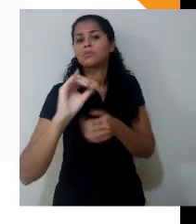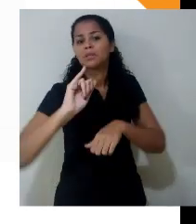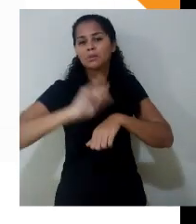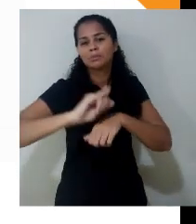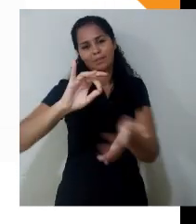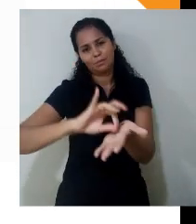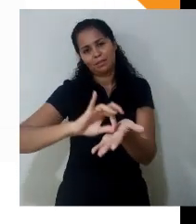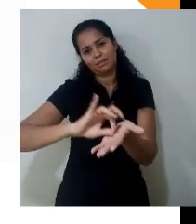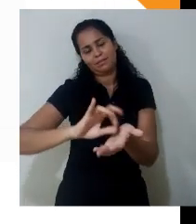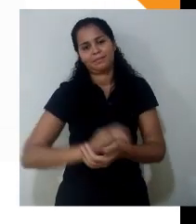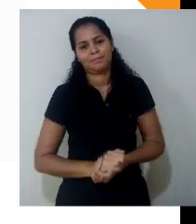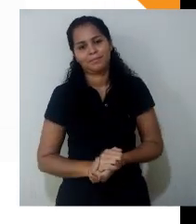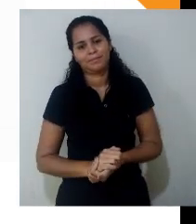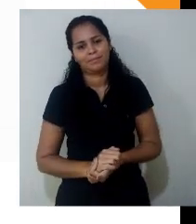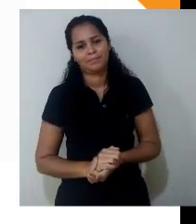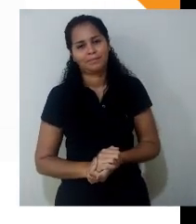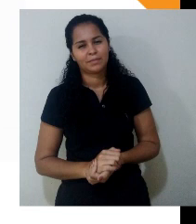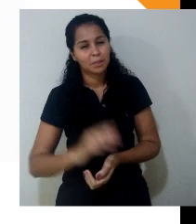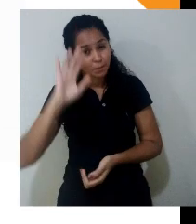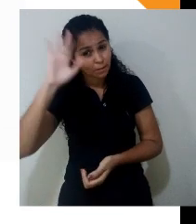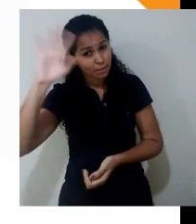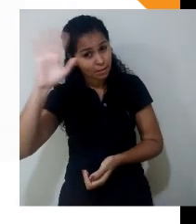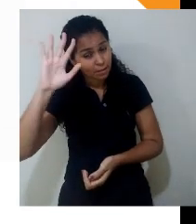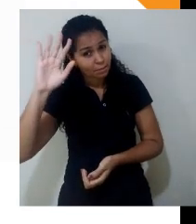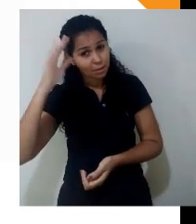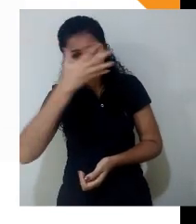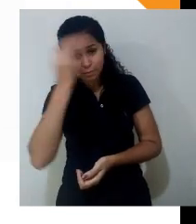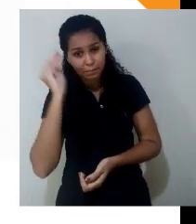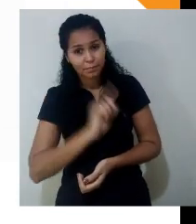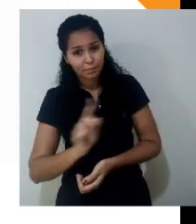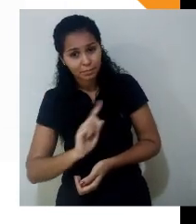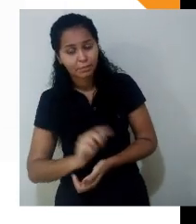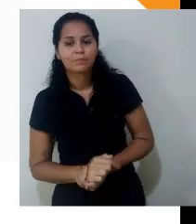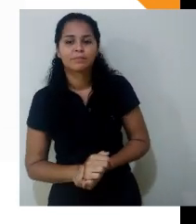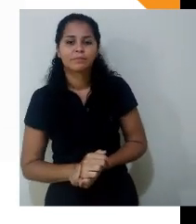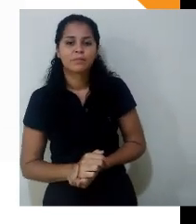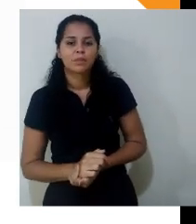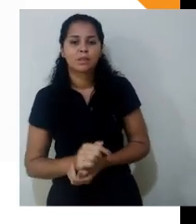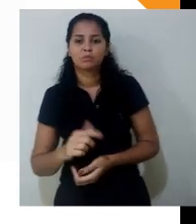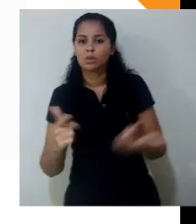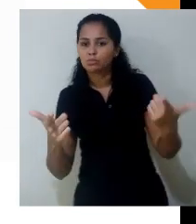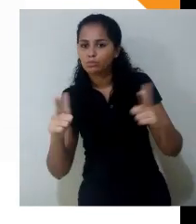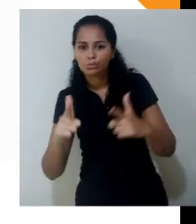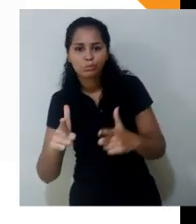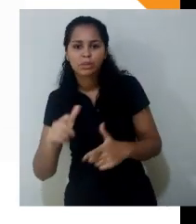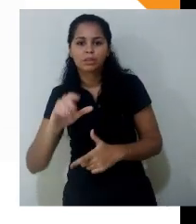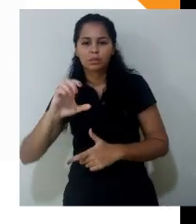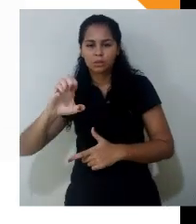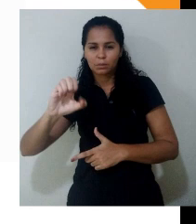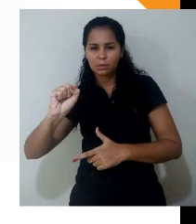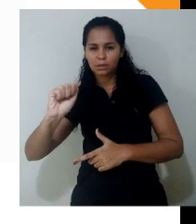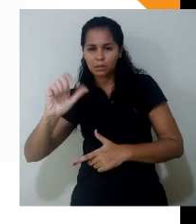real. Beleza? Então fiquem com isso na cabeça. Não necessariamente você tem uma escala 1 para uma coisa, né?